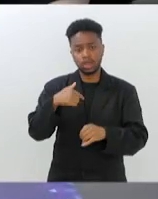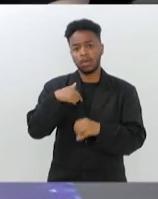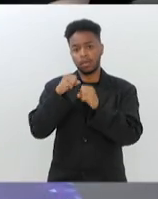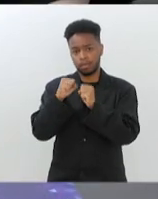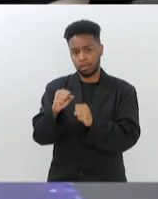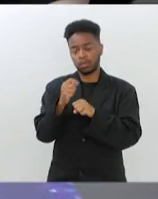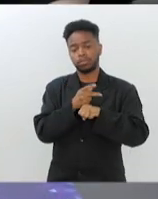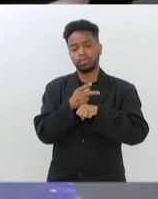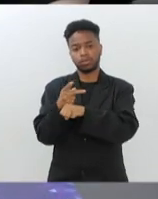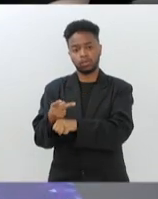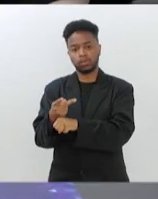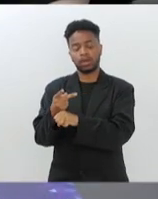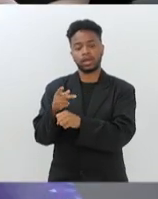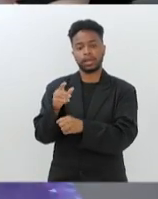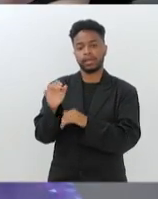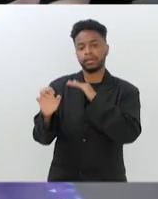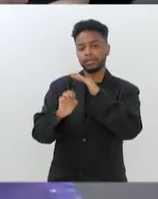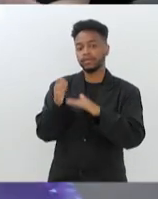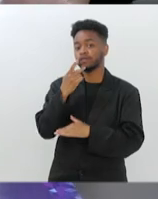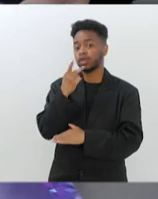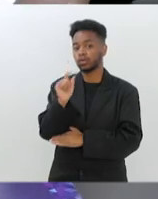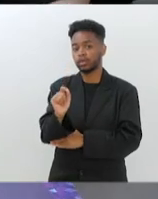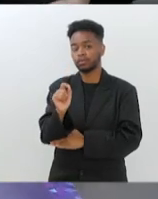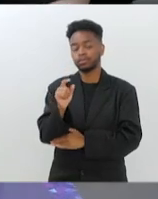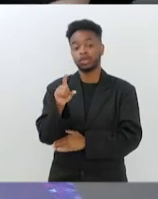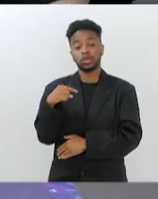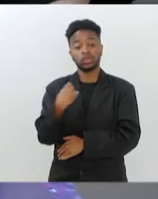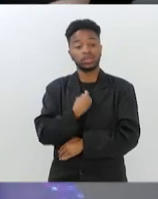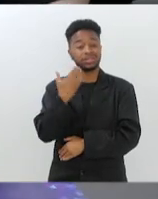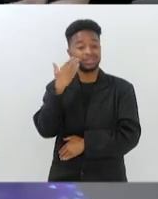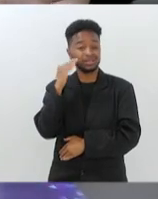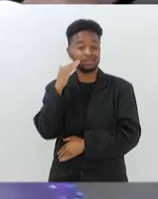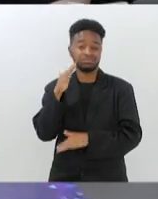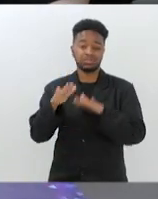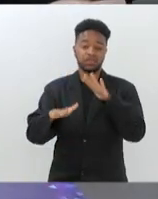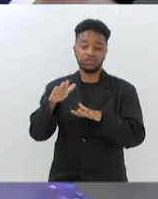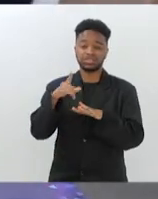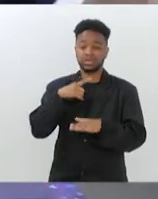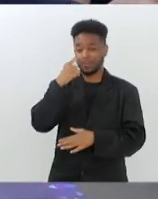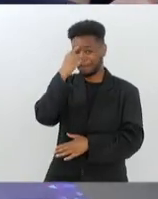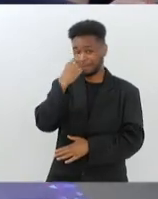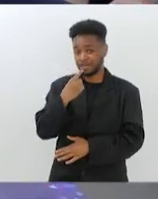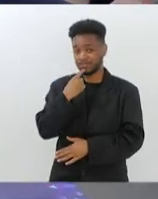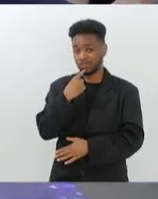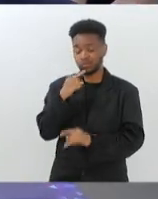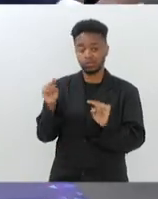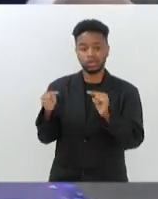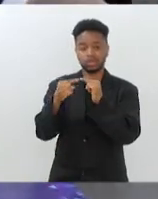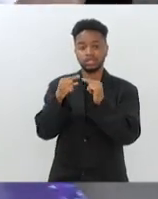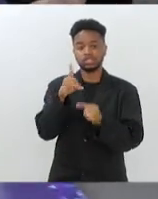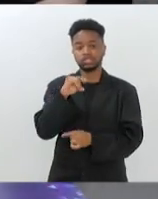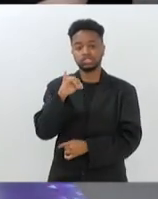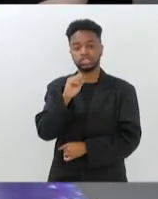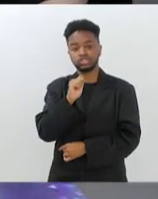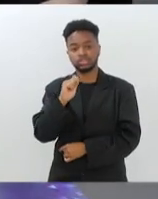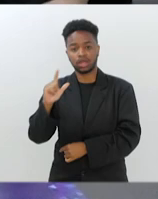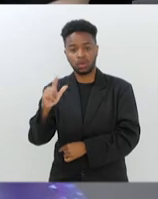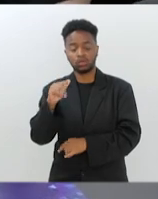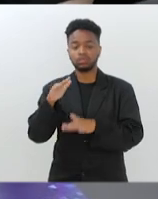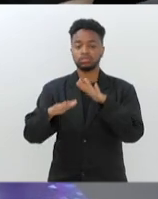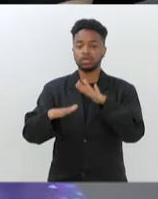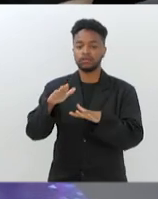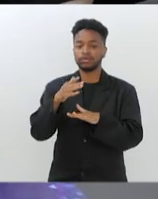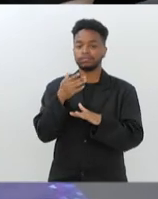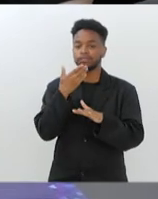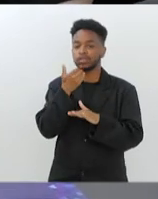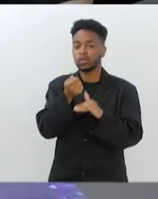agência e dizer o seguinte olha entendemos que talvez essa campanha tenha um perfil mais digital queríamos fazer mais um um um